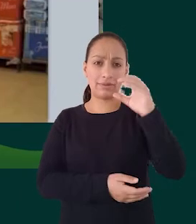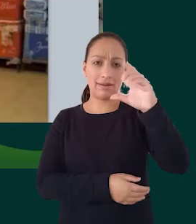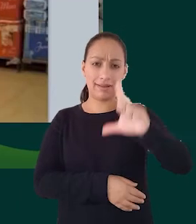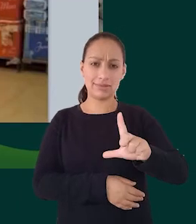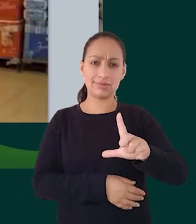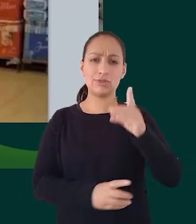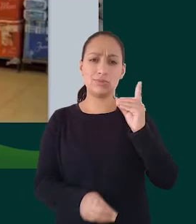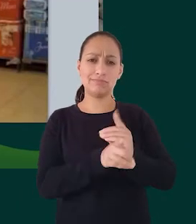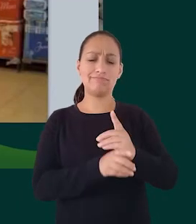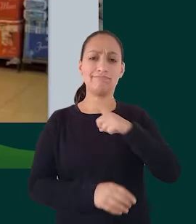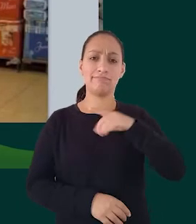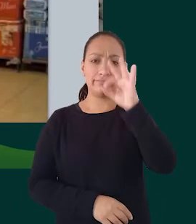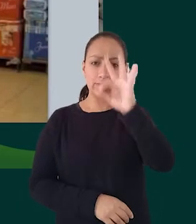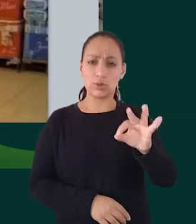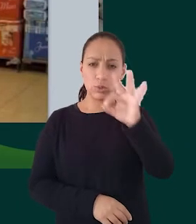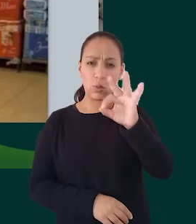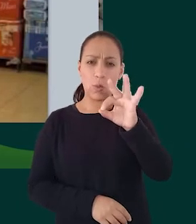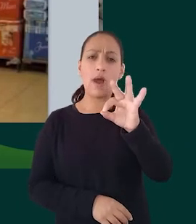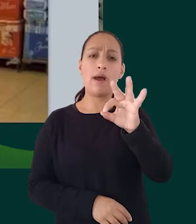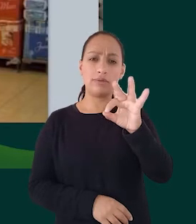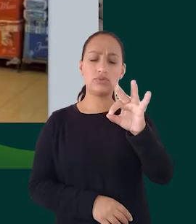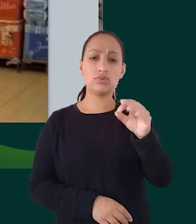comprar,